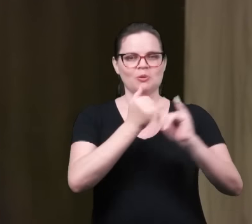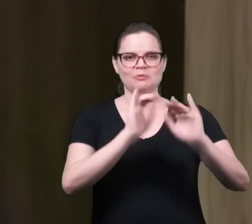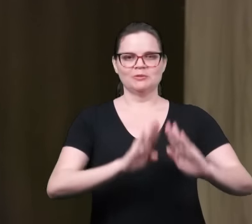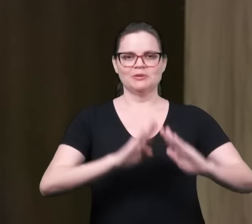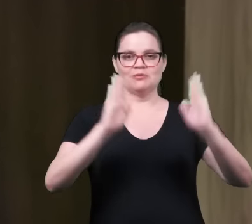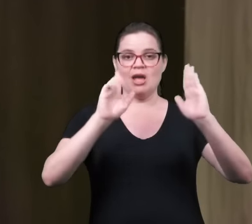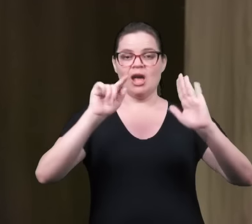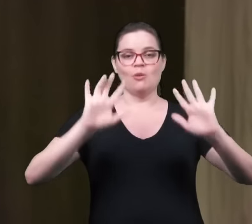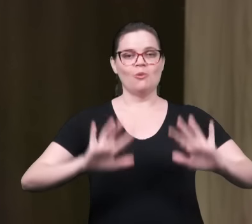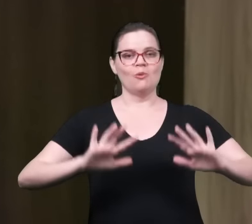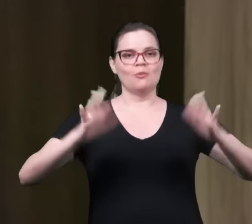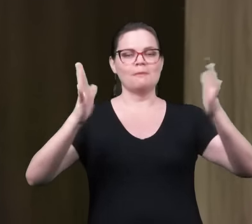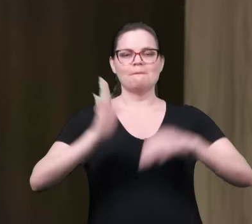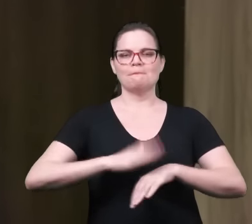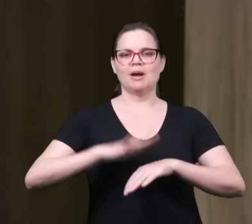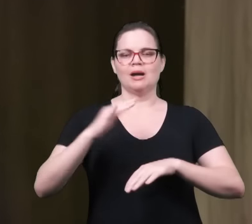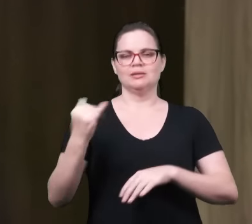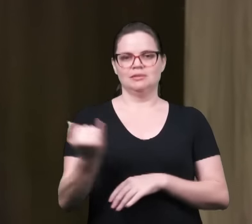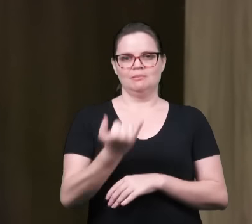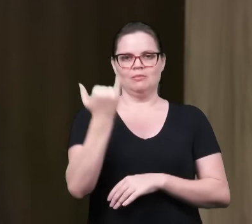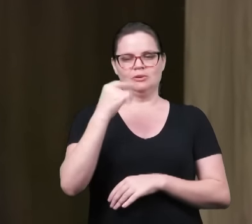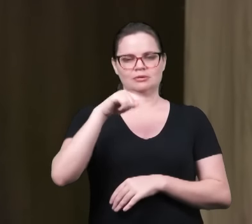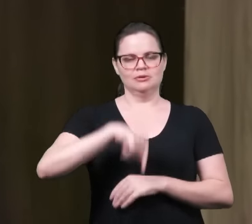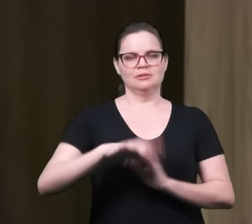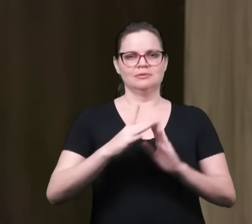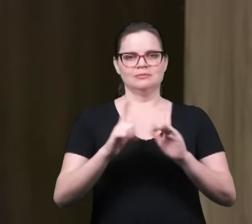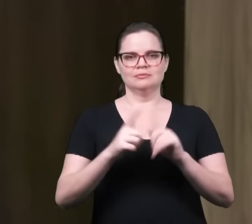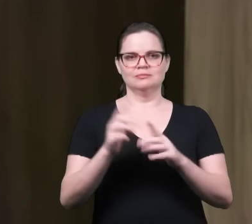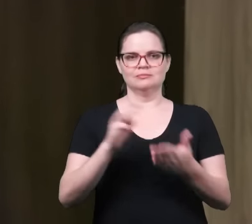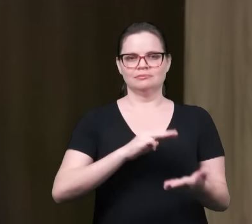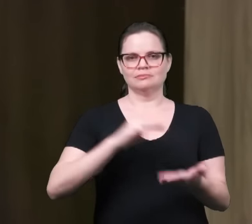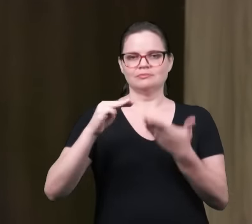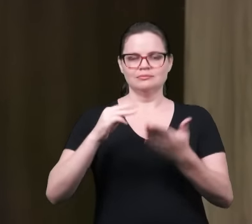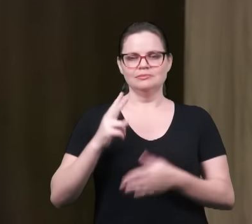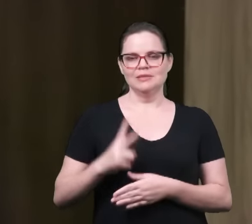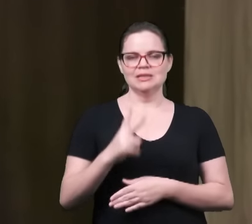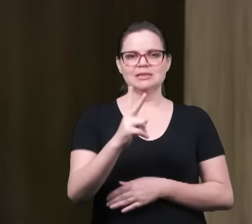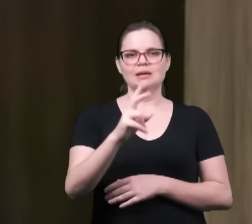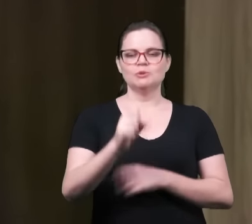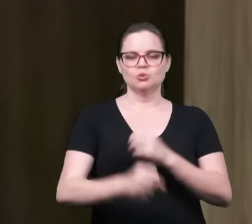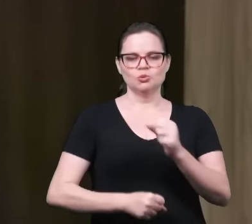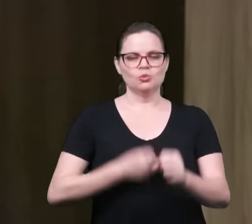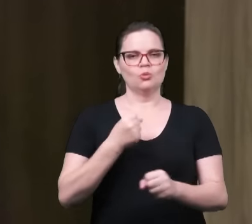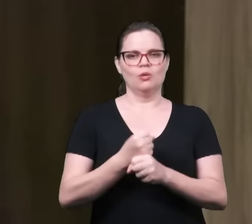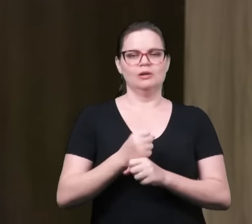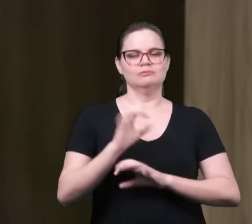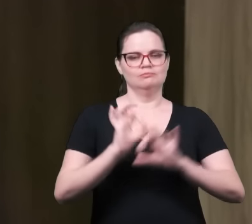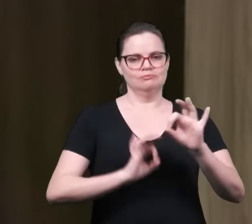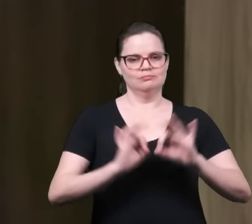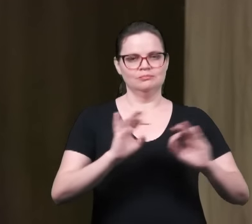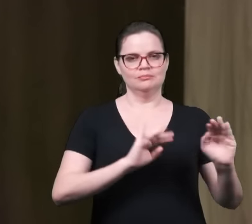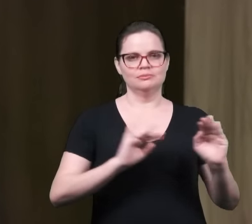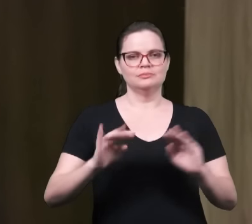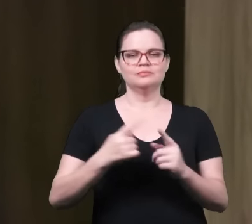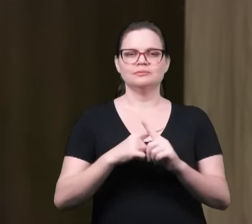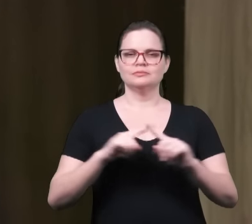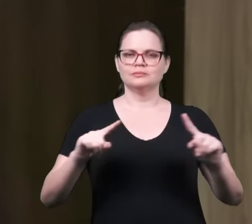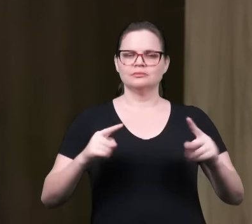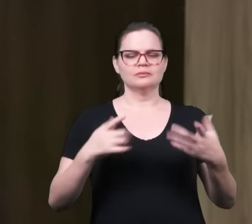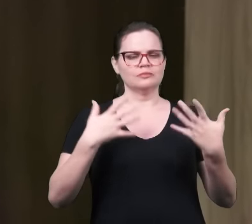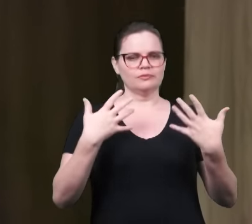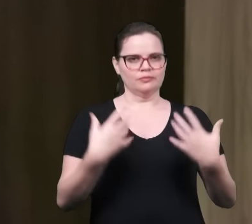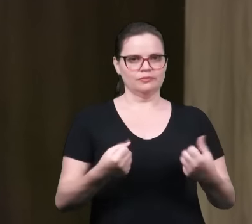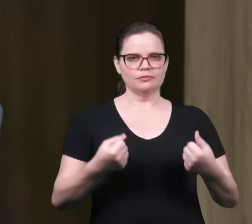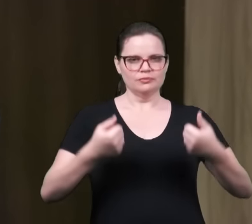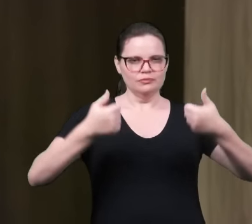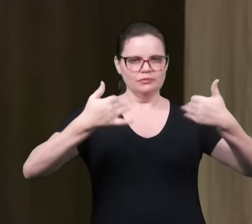nossa instituição, um evento anual, não é, Wallace? Agora, vamos falar um pouquinho desse